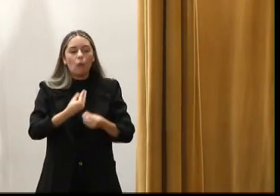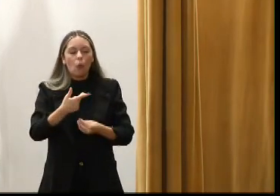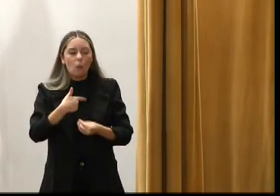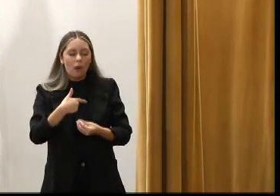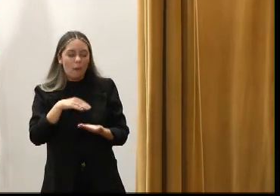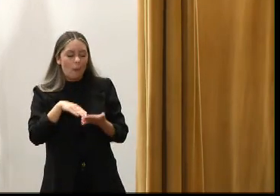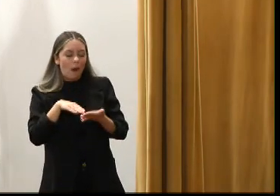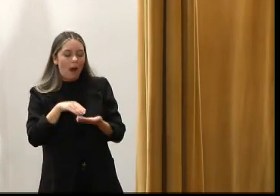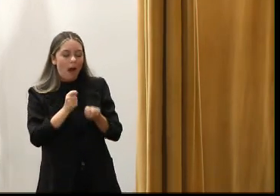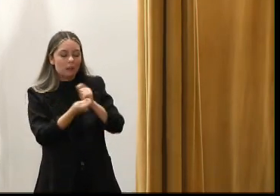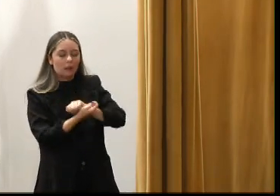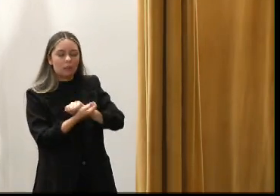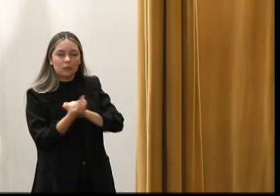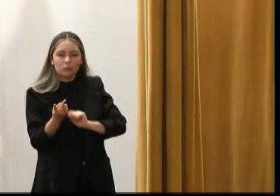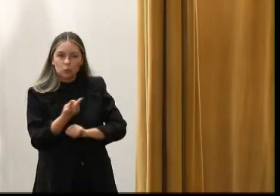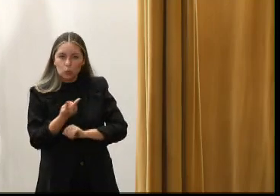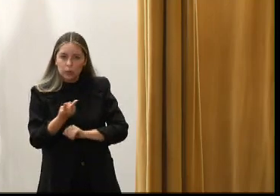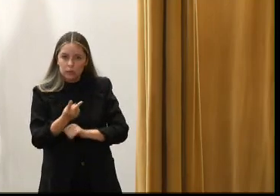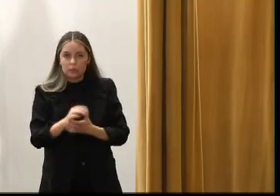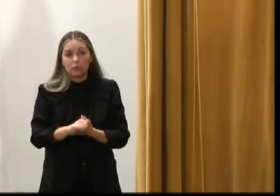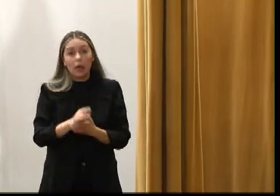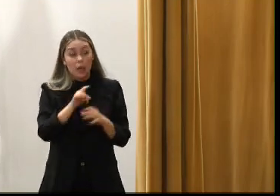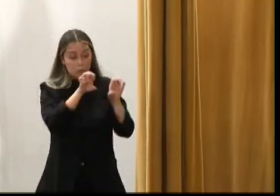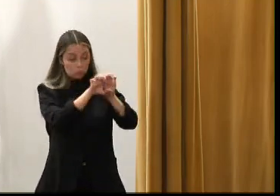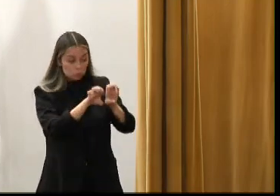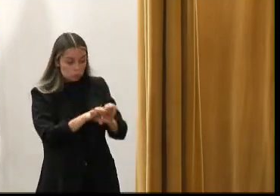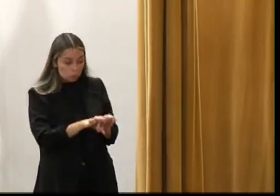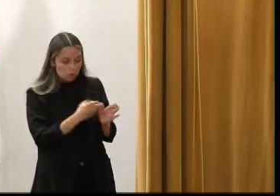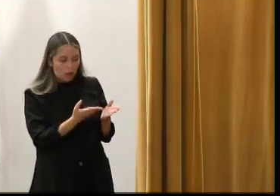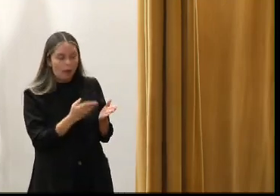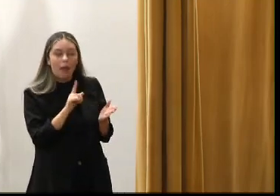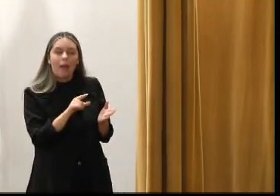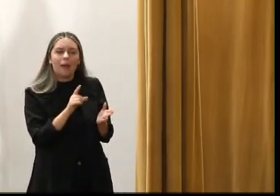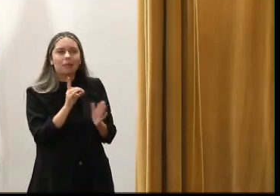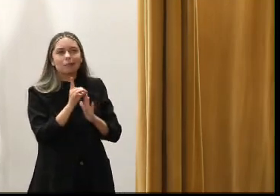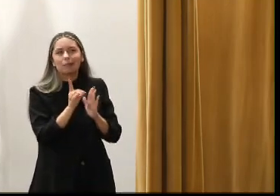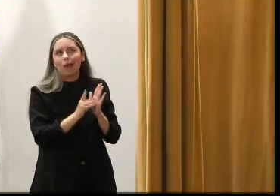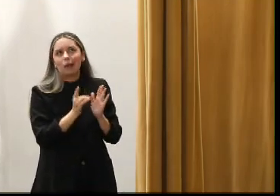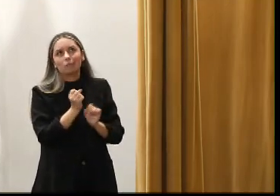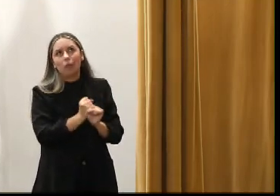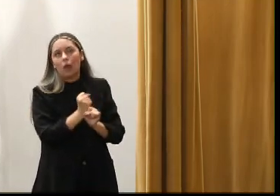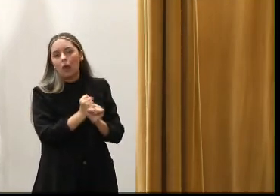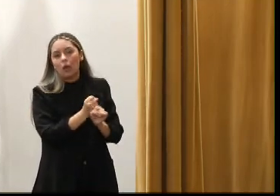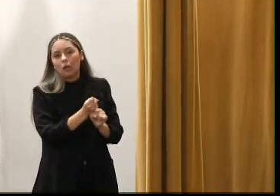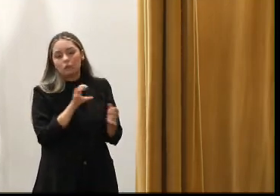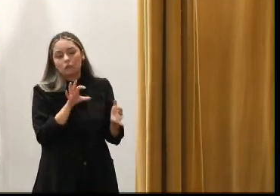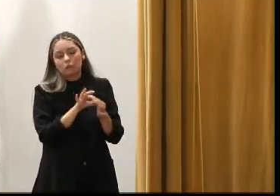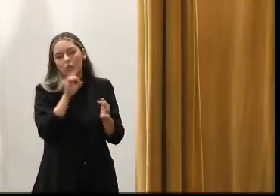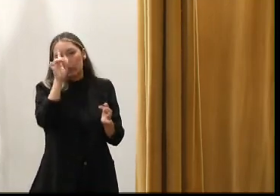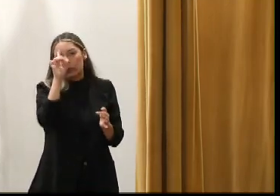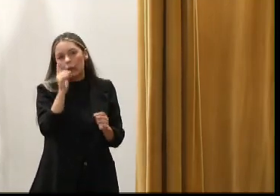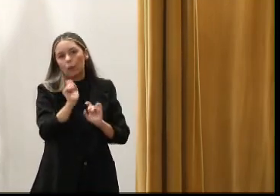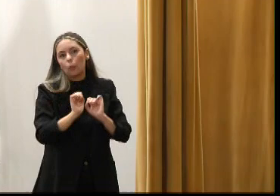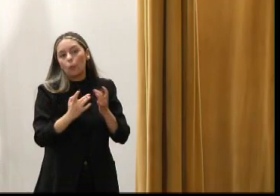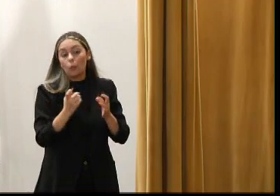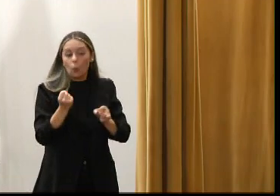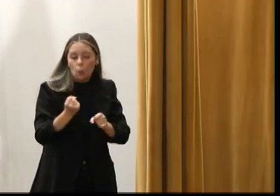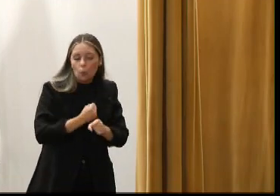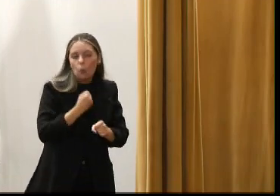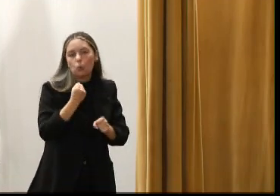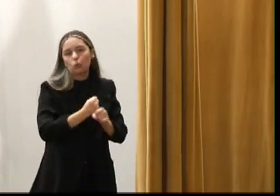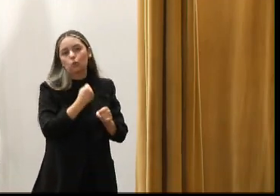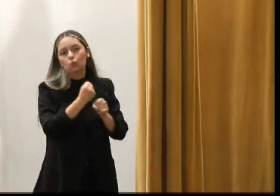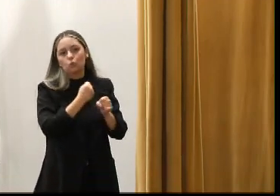processo de adaptação. Medidas estruturais foram, durante décadas, vinculadas à ideia de